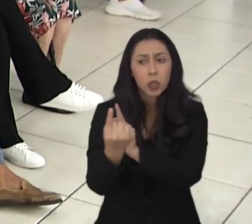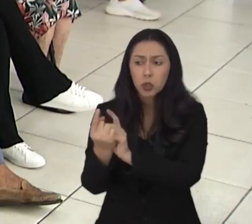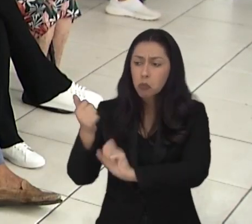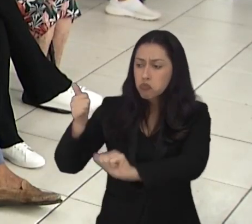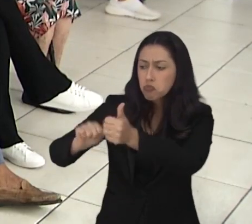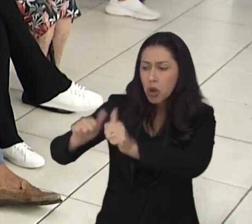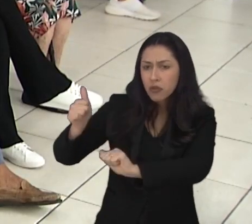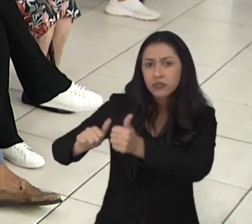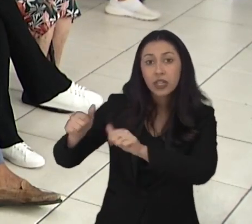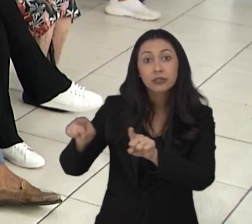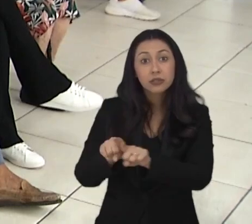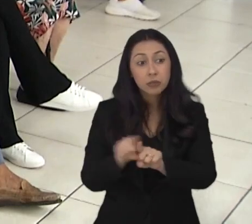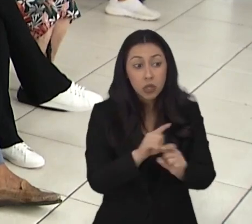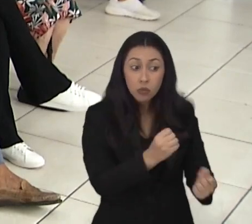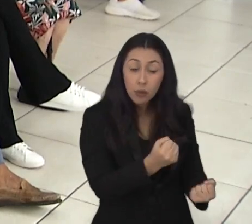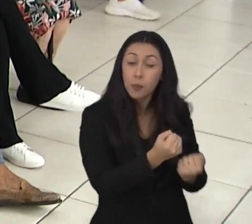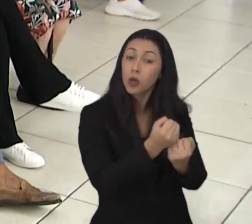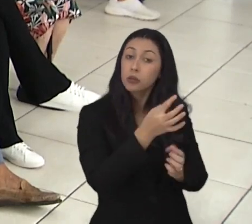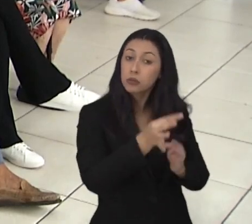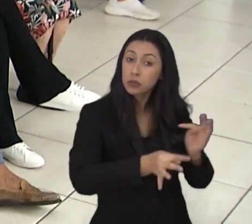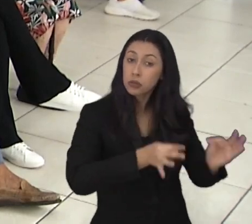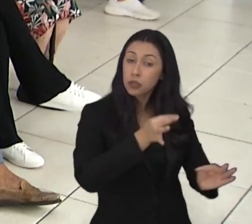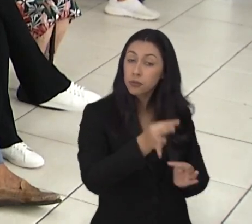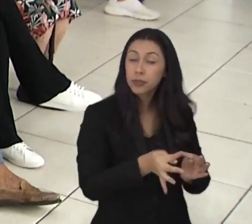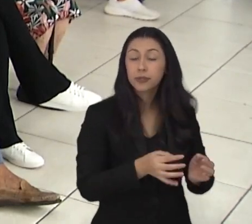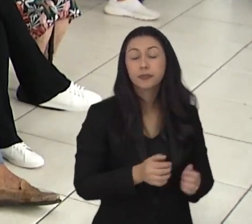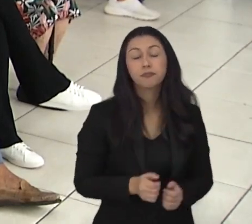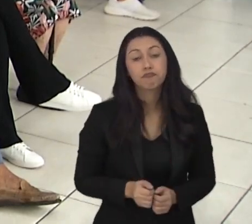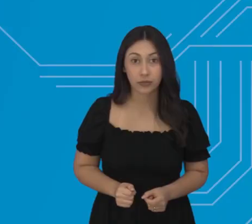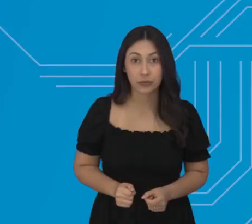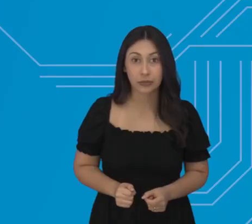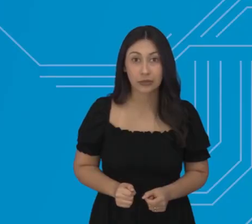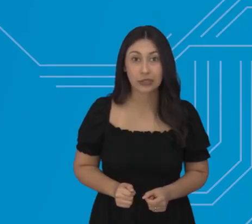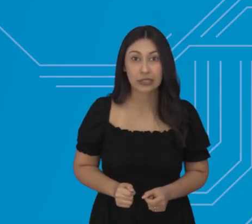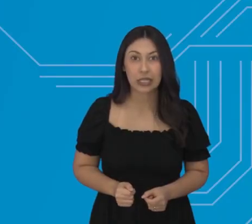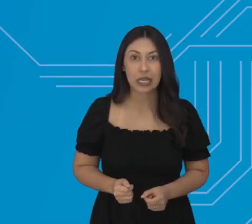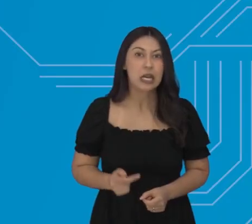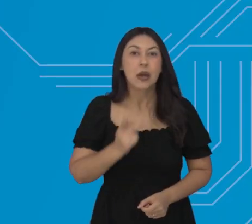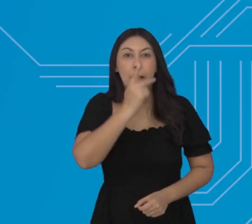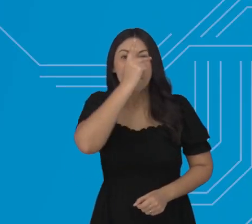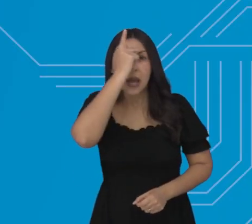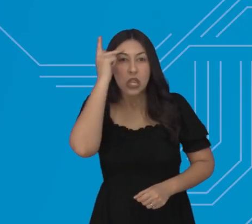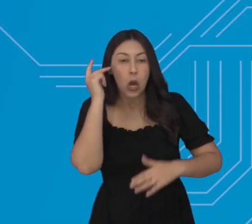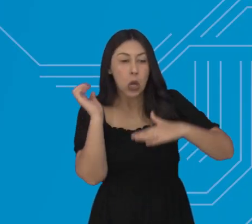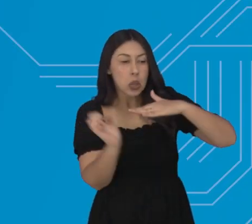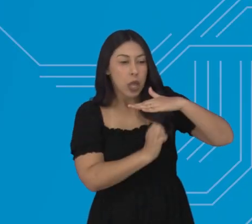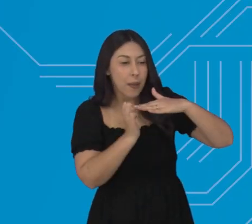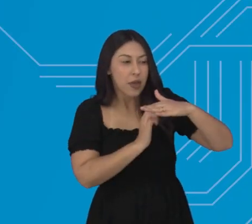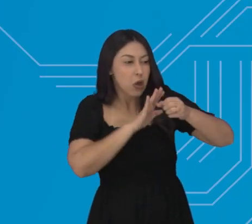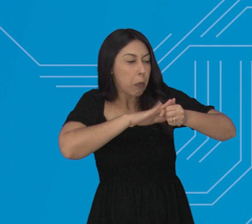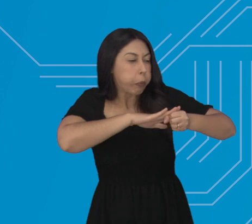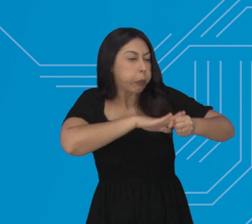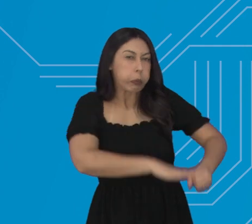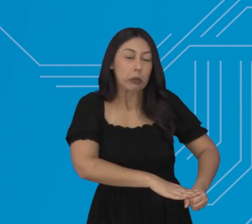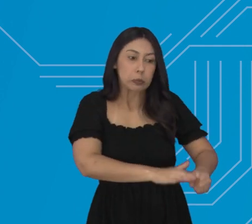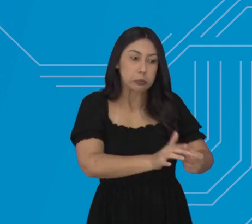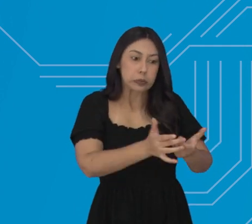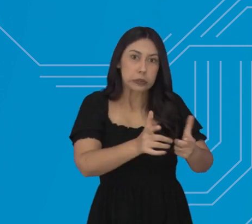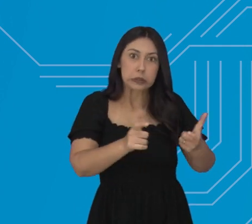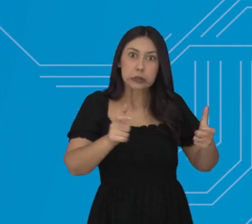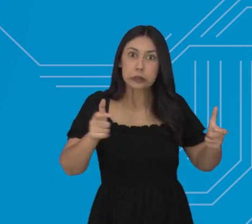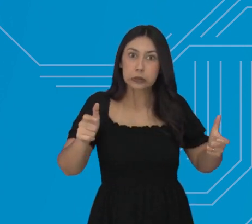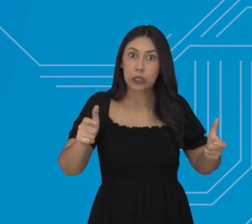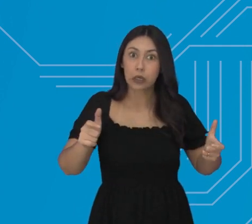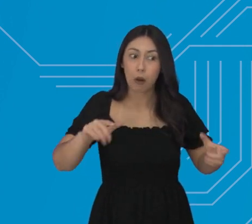na triagem e diagnóstico, quanto no apoio ao tratamento. E cresceu o número de assédio moral nas empresas brasileiras. São mais